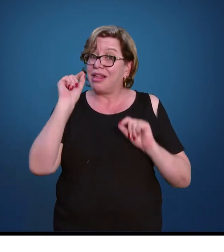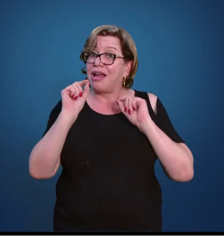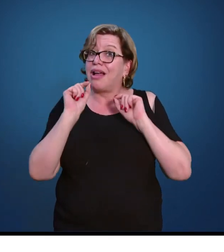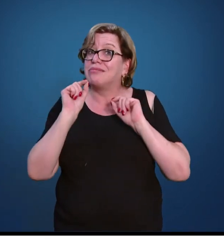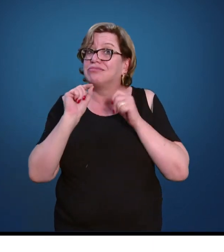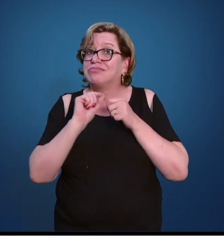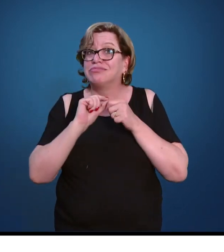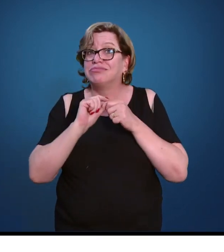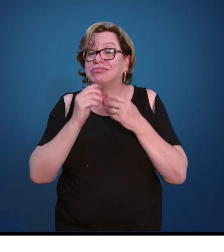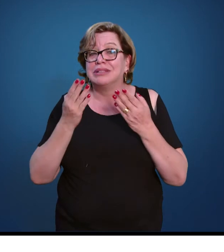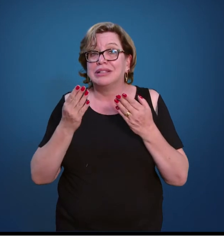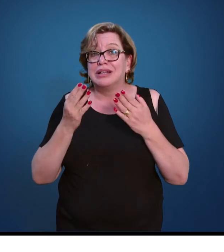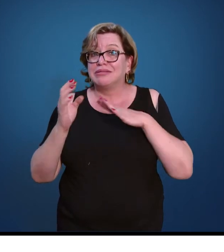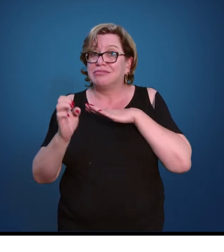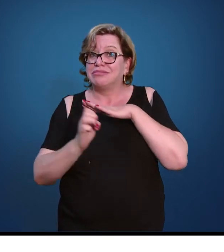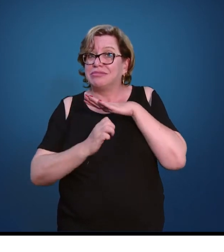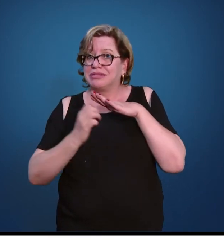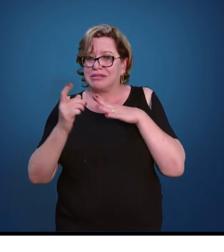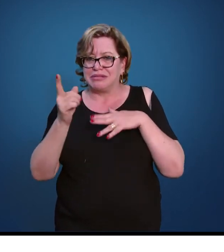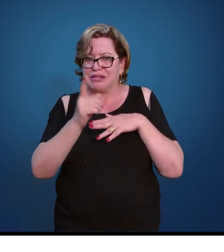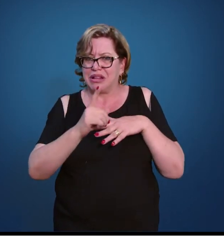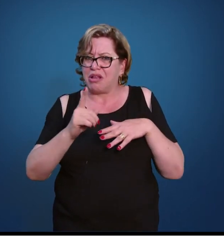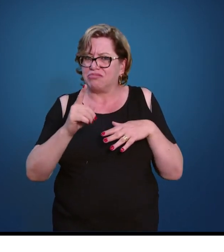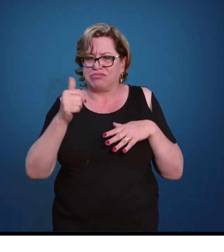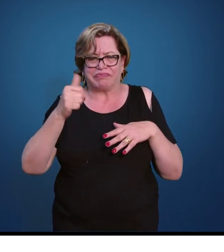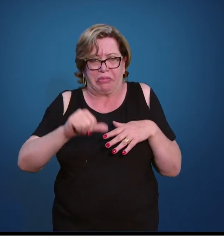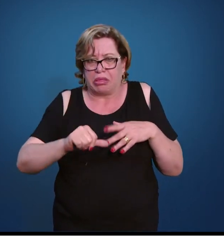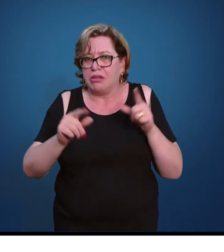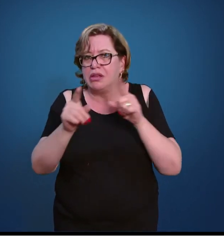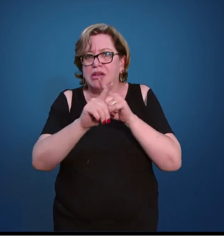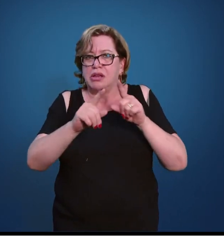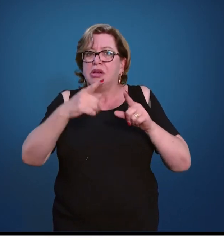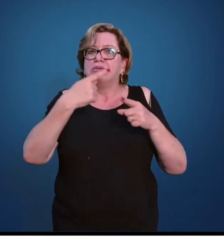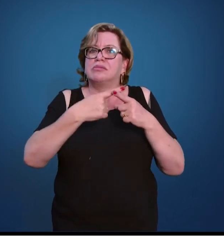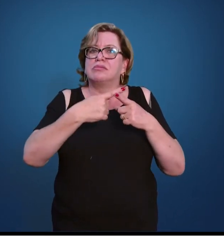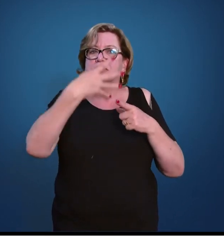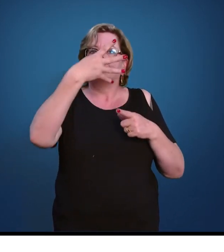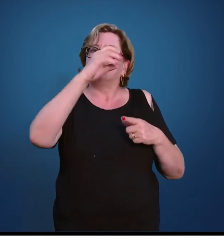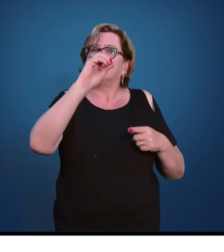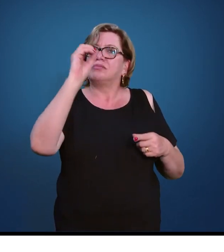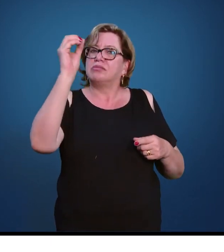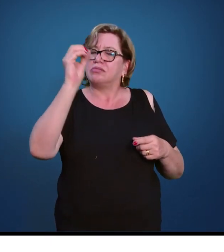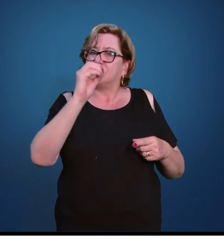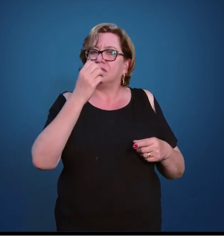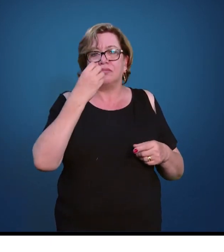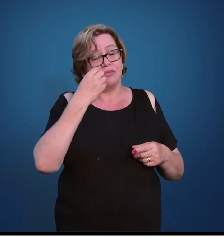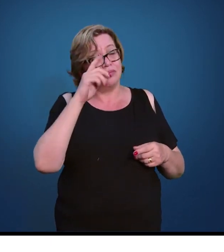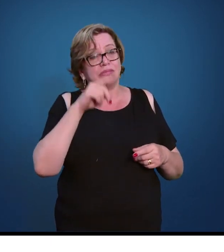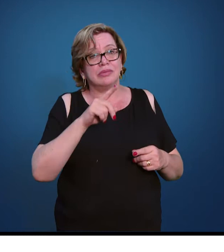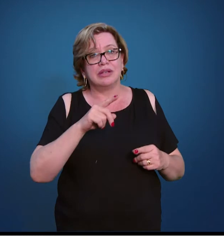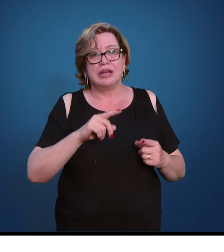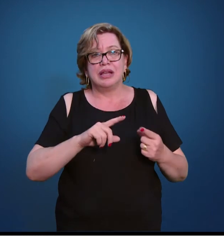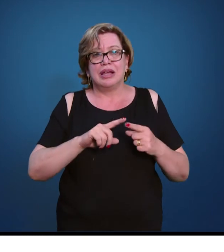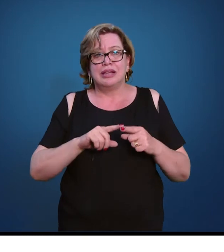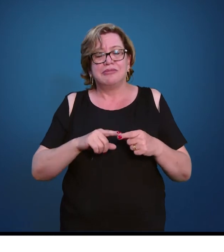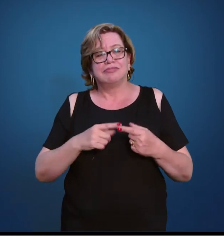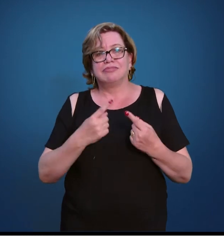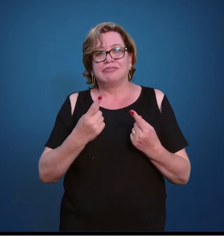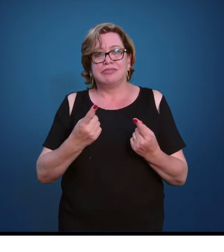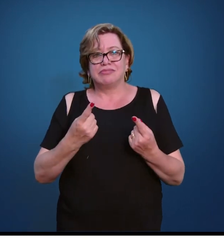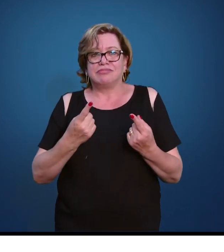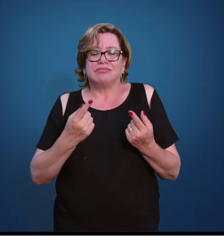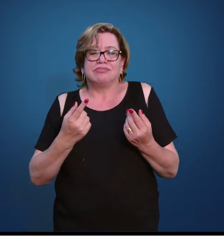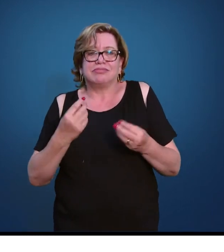na minha empresa. Ela não está mal, porque 40% é muito bom. Em relação a uma inexistência